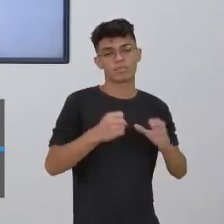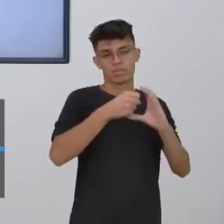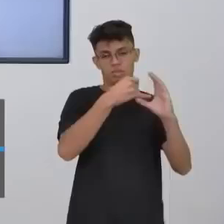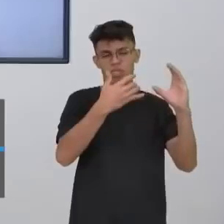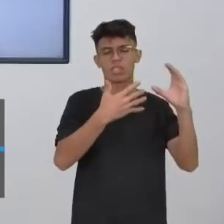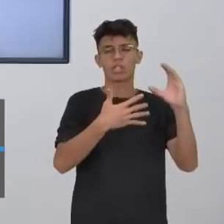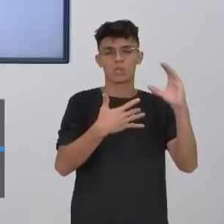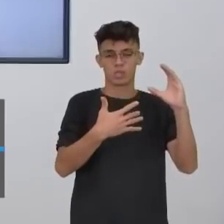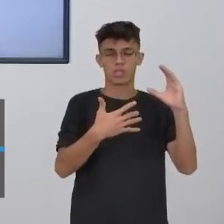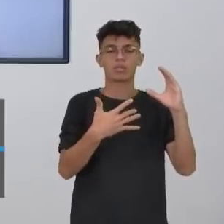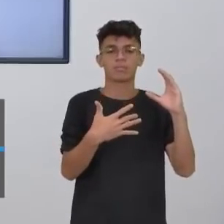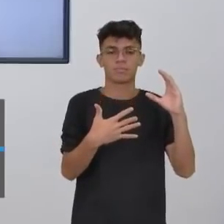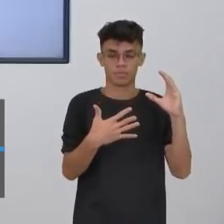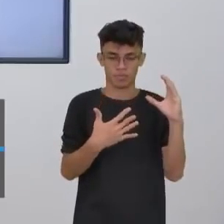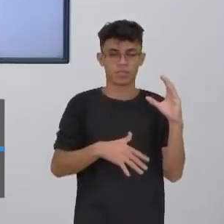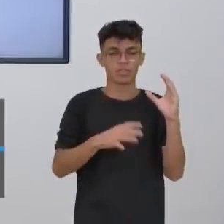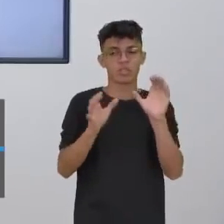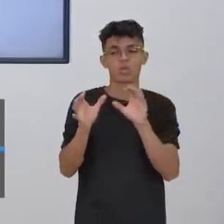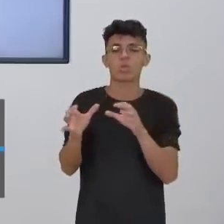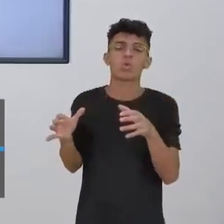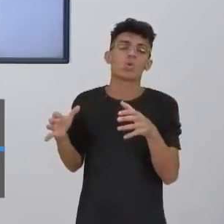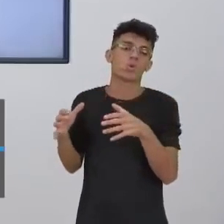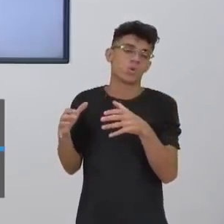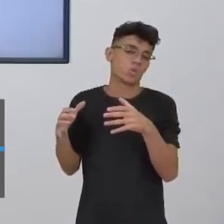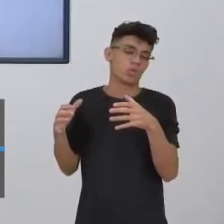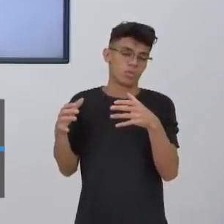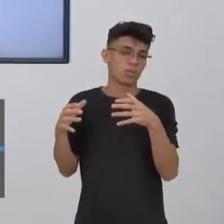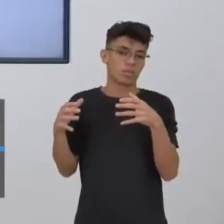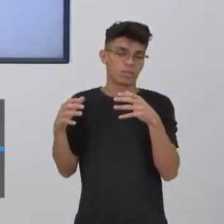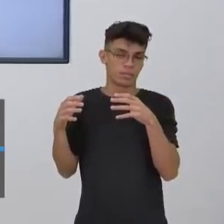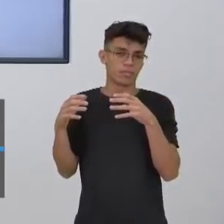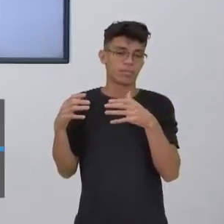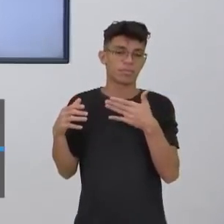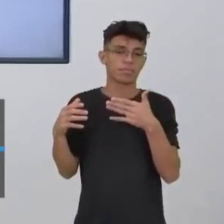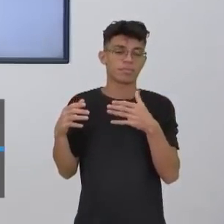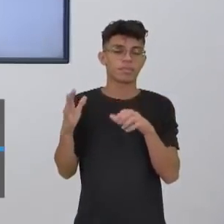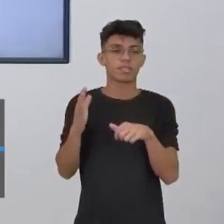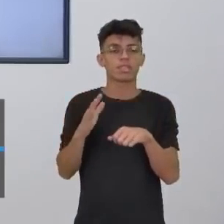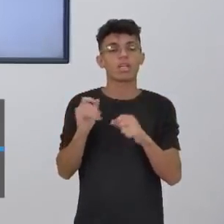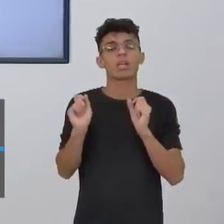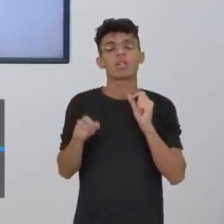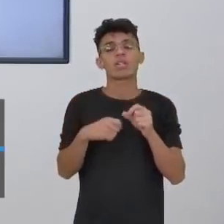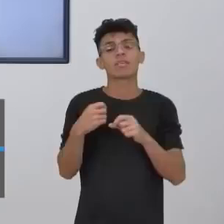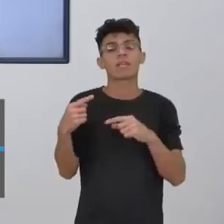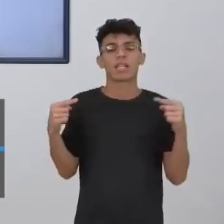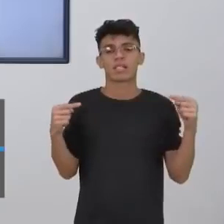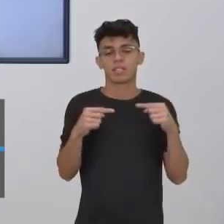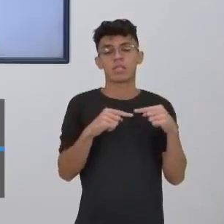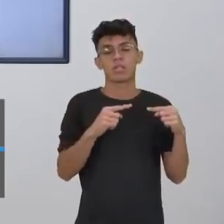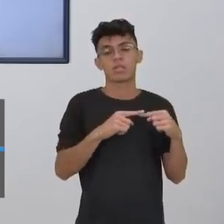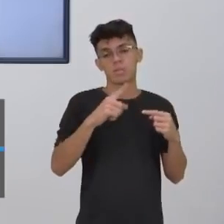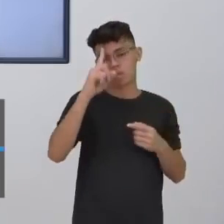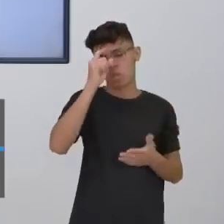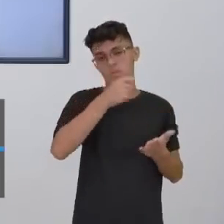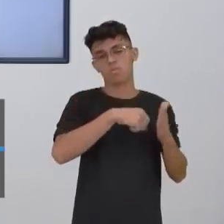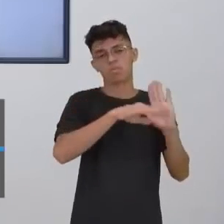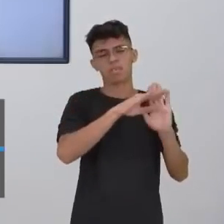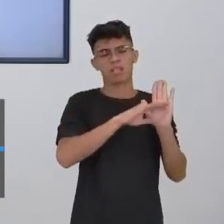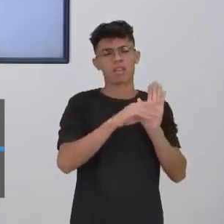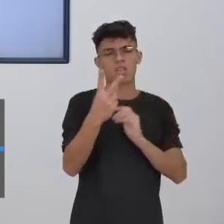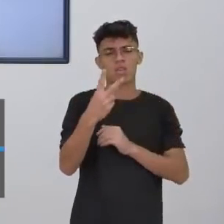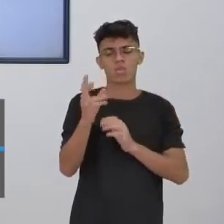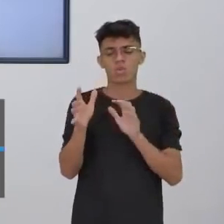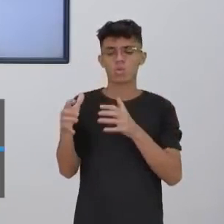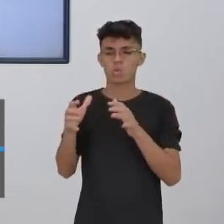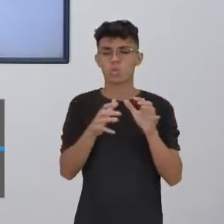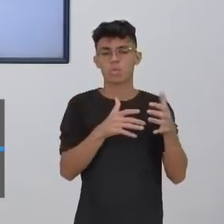características, algumas das defesas desse grupo eram aproximadas desses regimes totalitários. Esses dois grupos só tinham uma